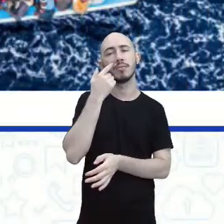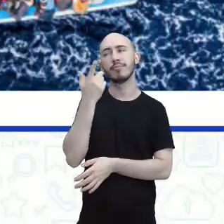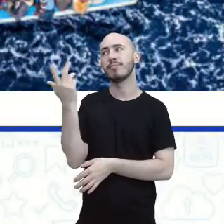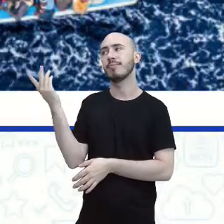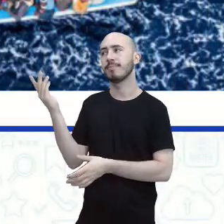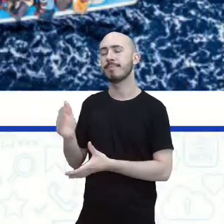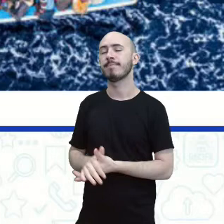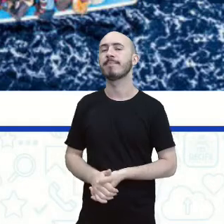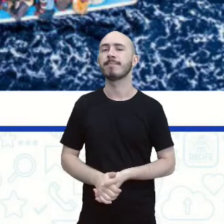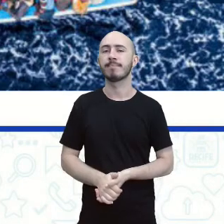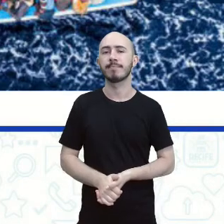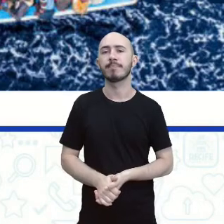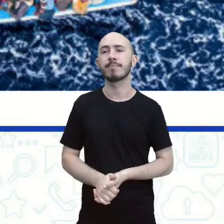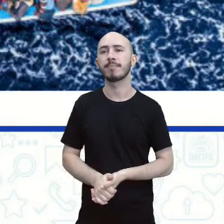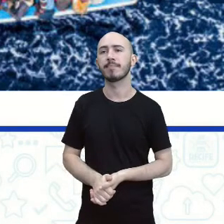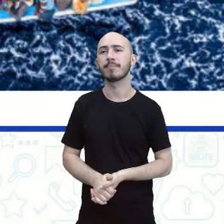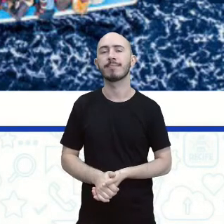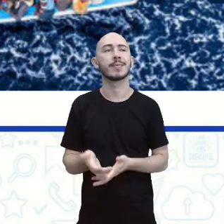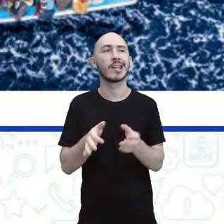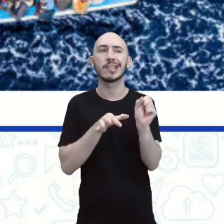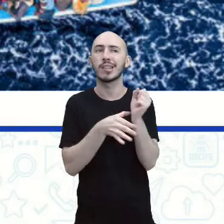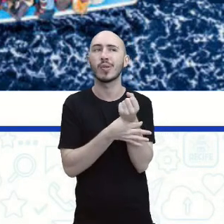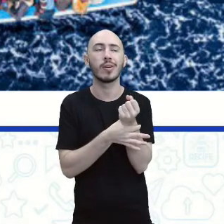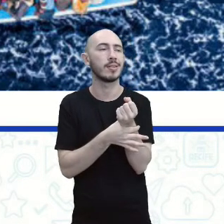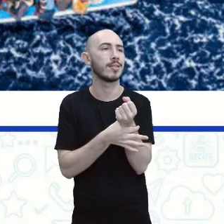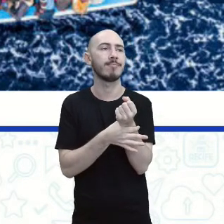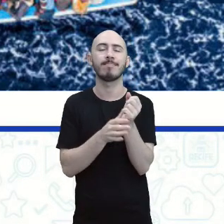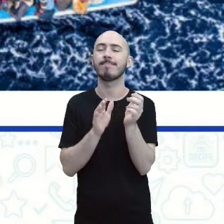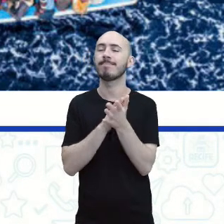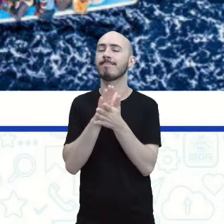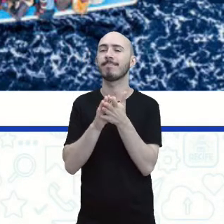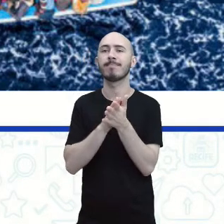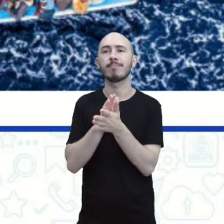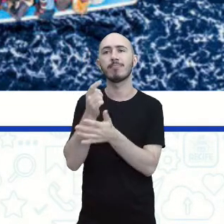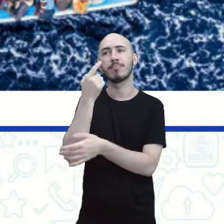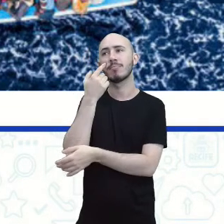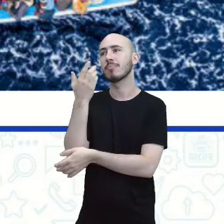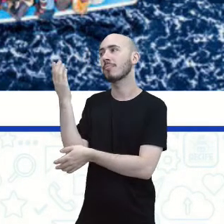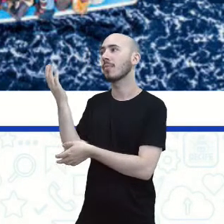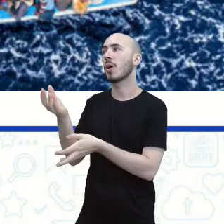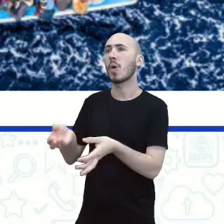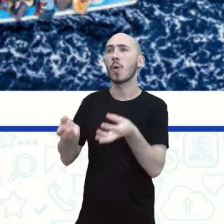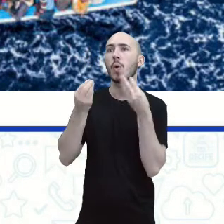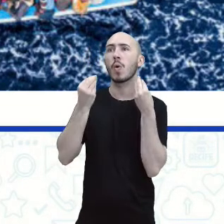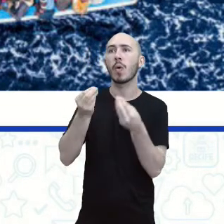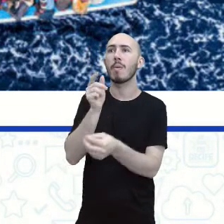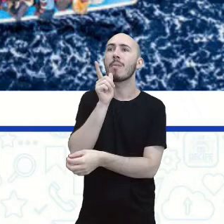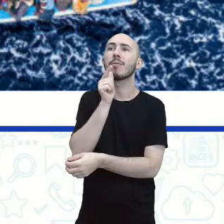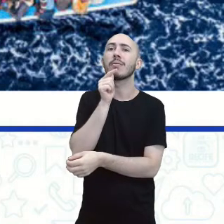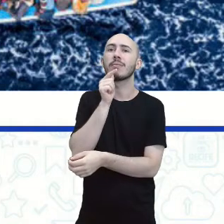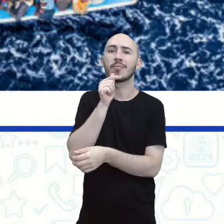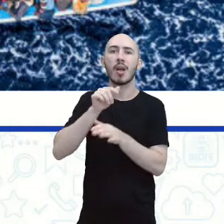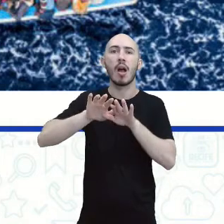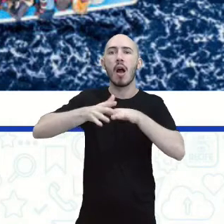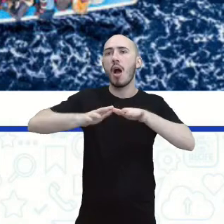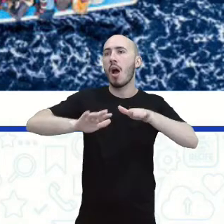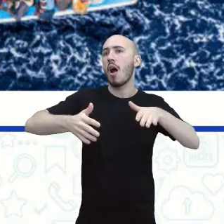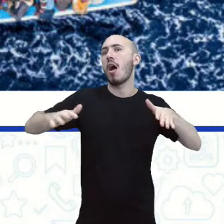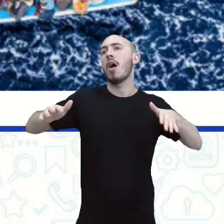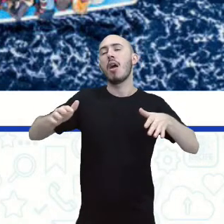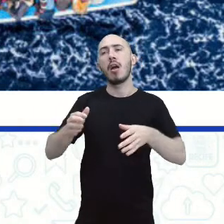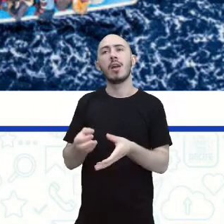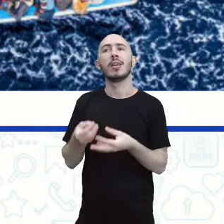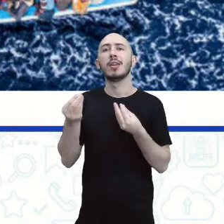tá? Totalmente estável, né, professor? Está atravessando um oceano, você imagina, um mar gigantesco, Bastante todo mundo agitada junto aí,